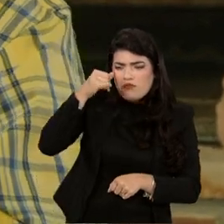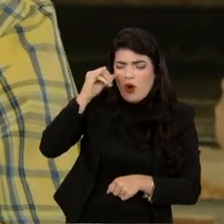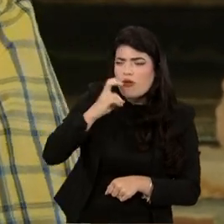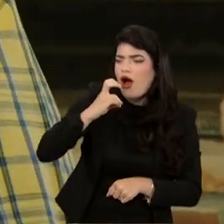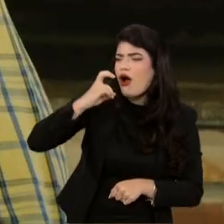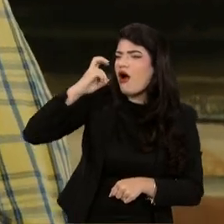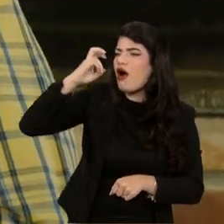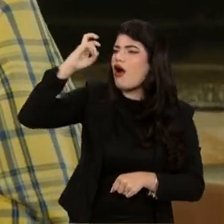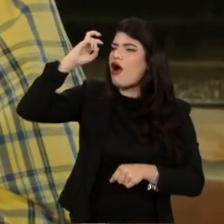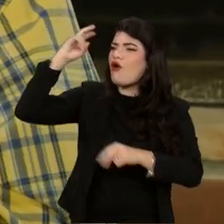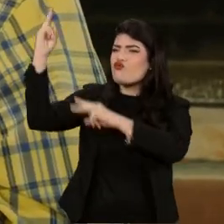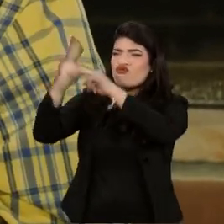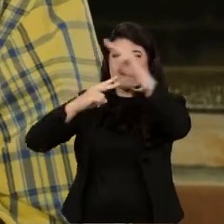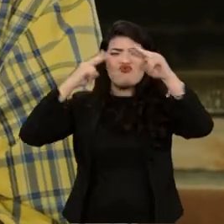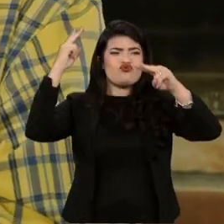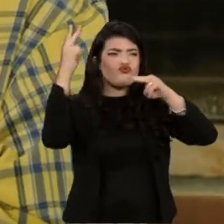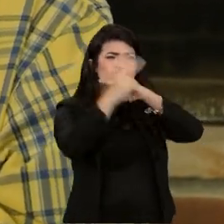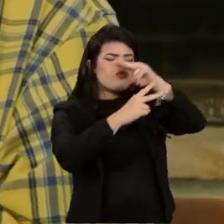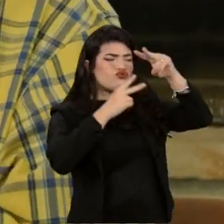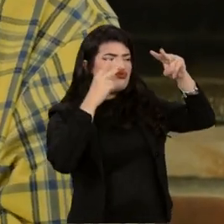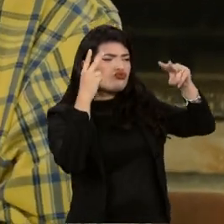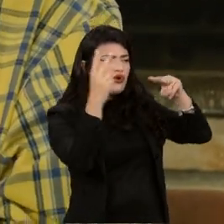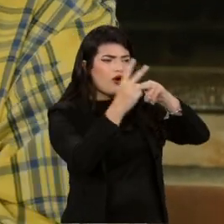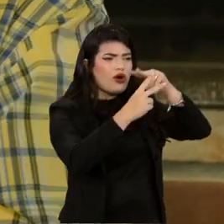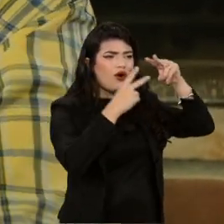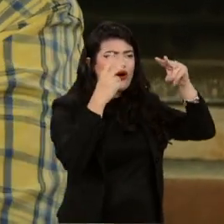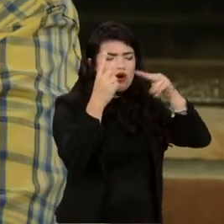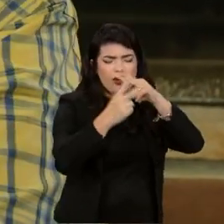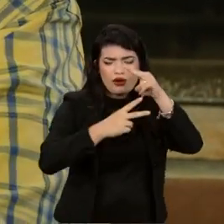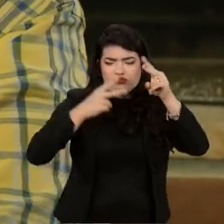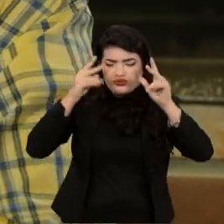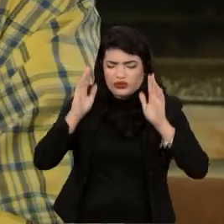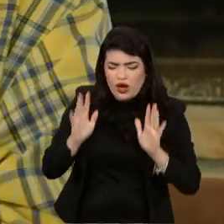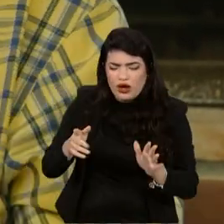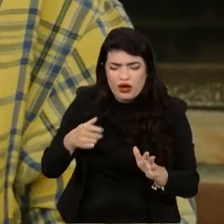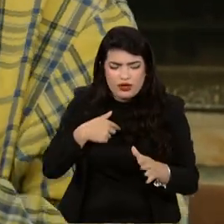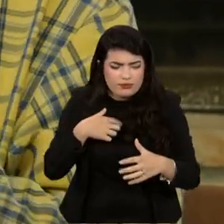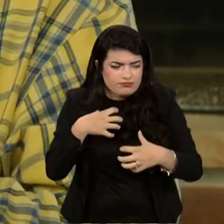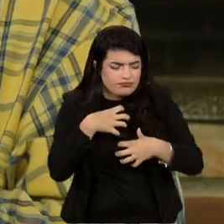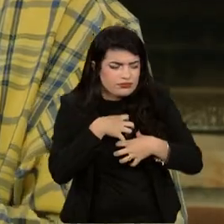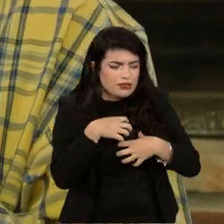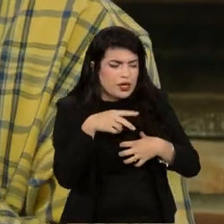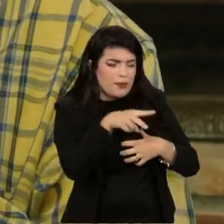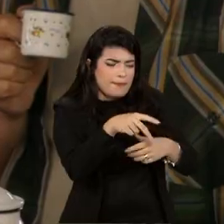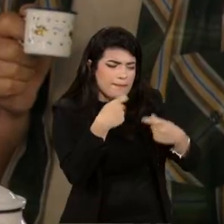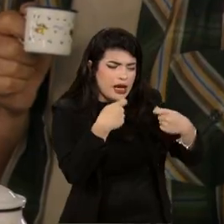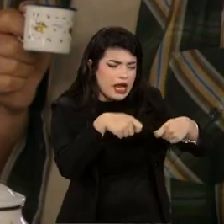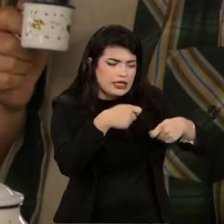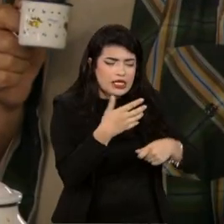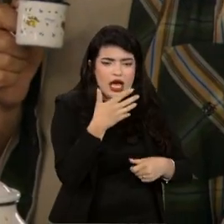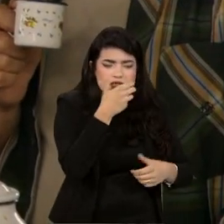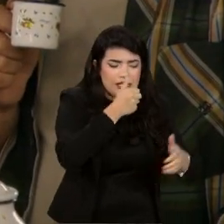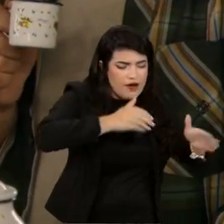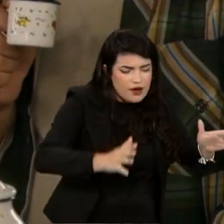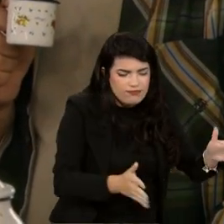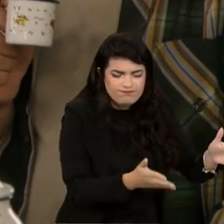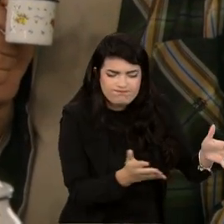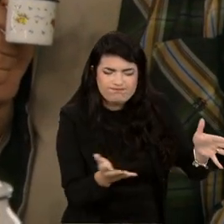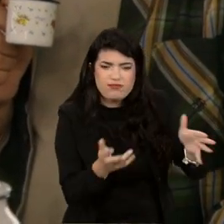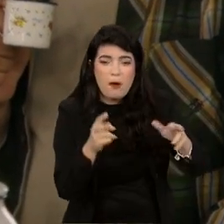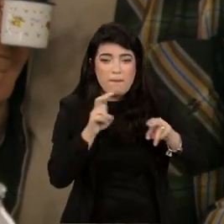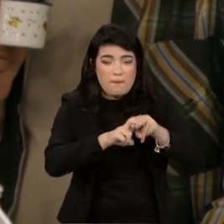Bento corre lá. Lace um mestiço, salve ele das piranhas. Tire o gado